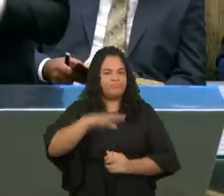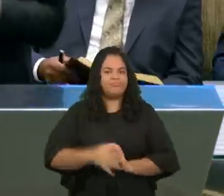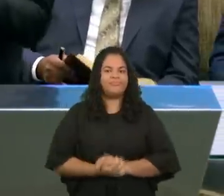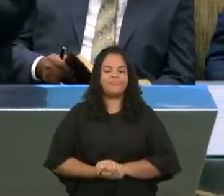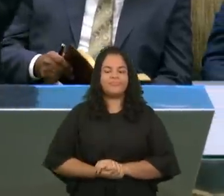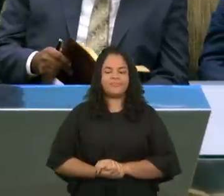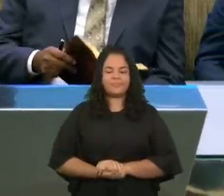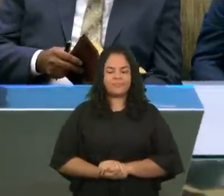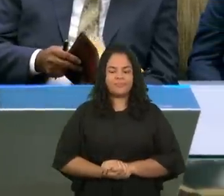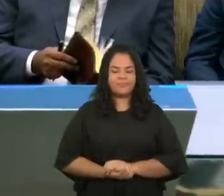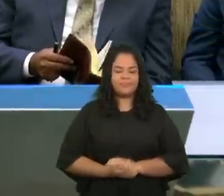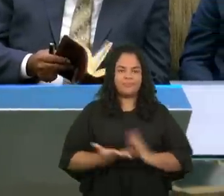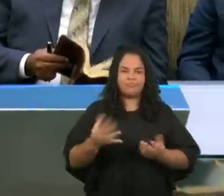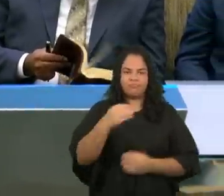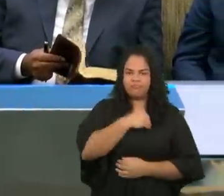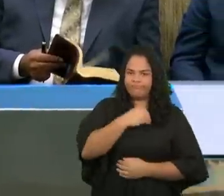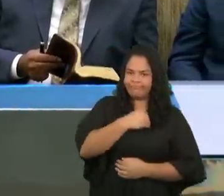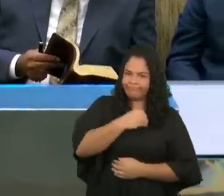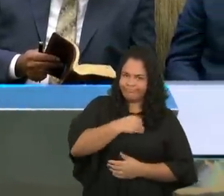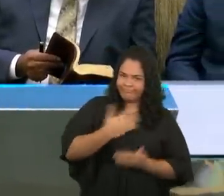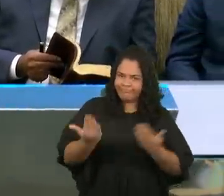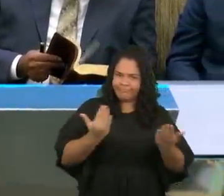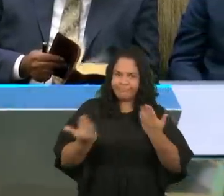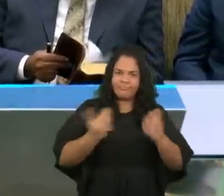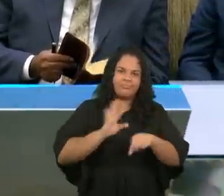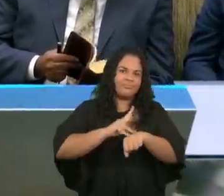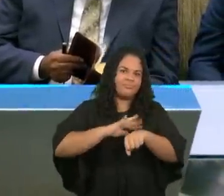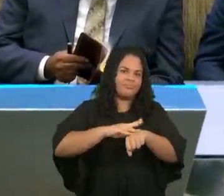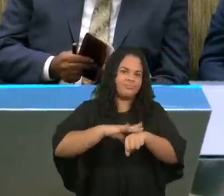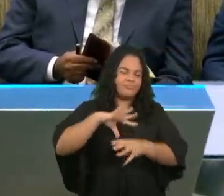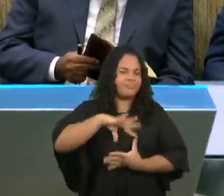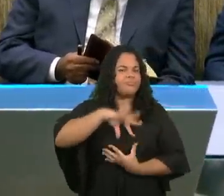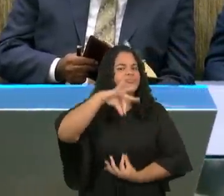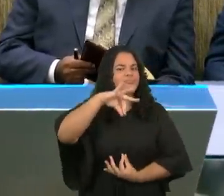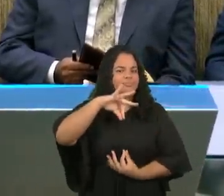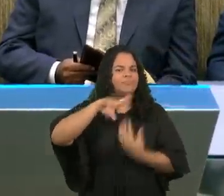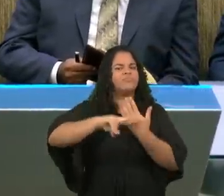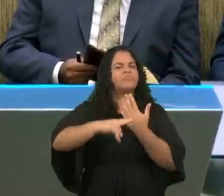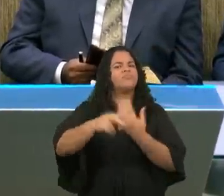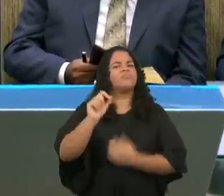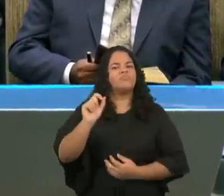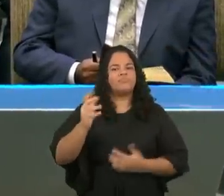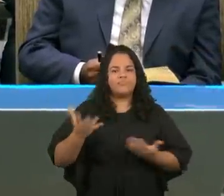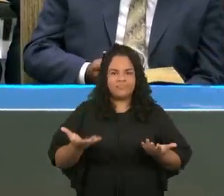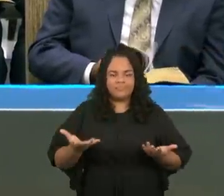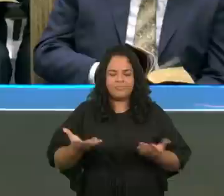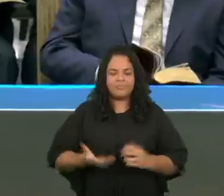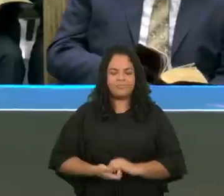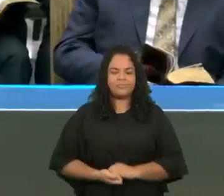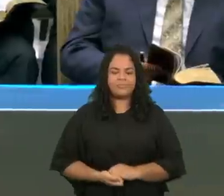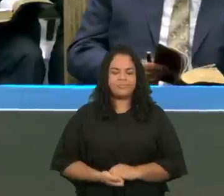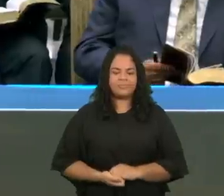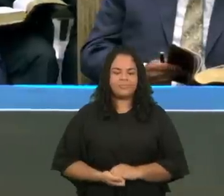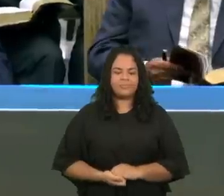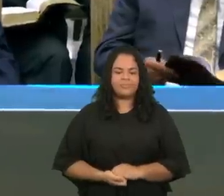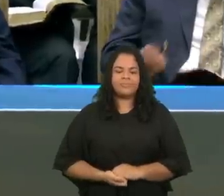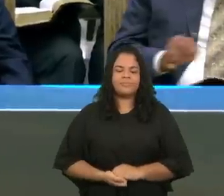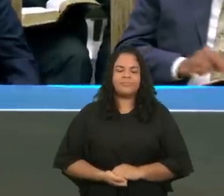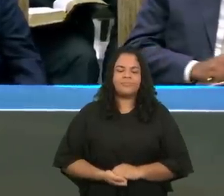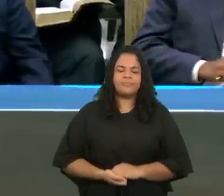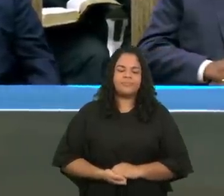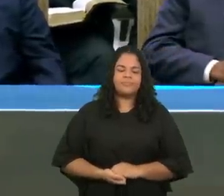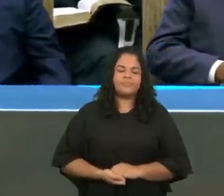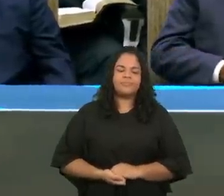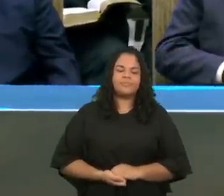essa doença espiritual causada pelo pecado, mesmo o homem assim, porque o que é que você faz com uma